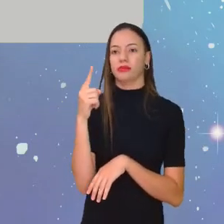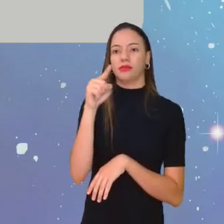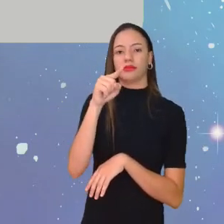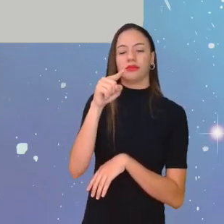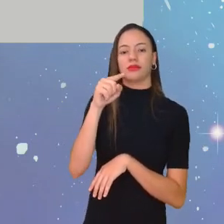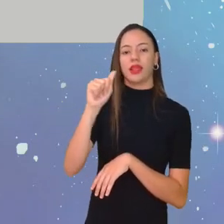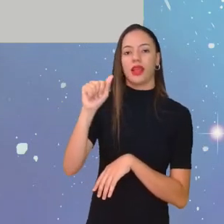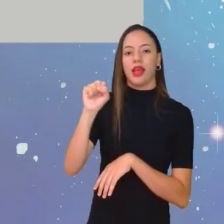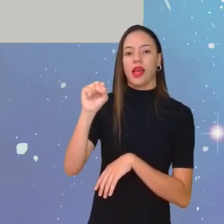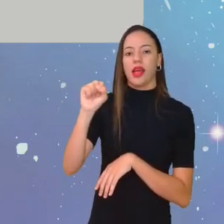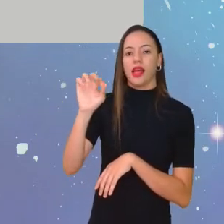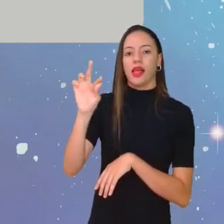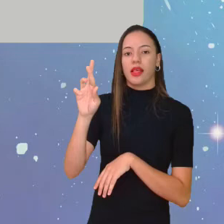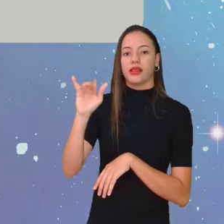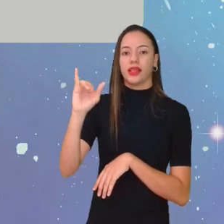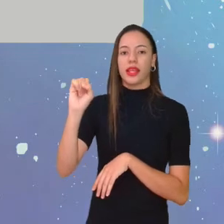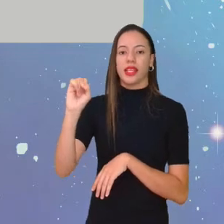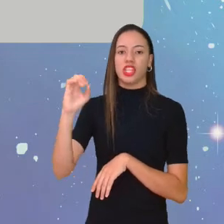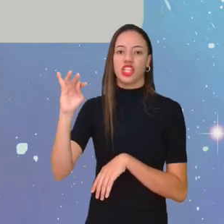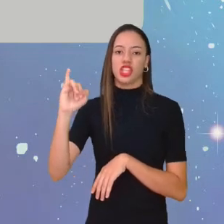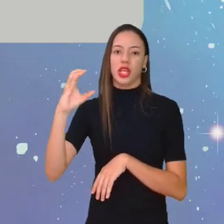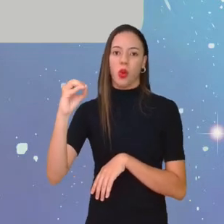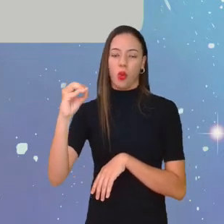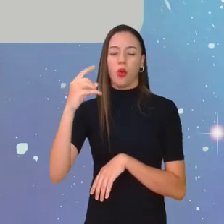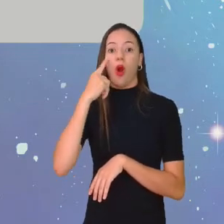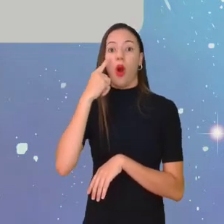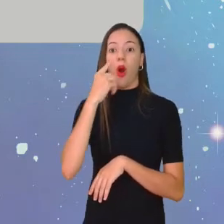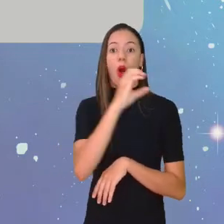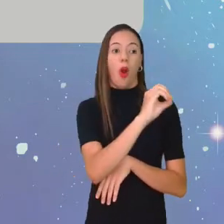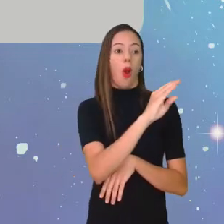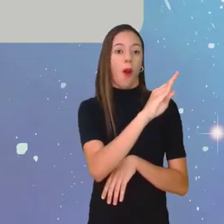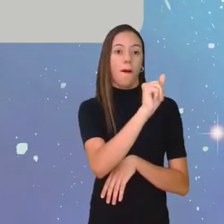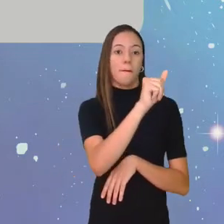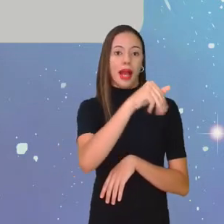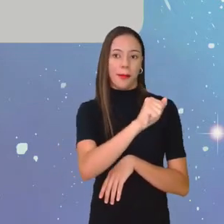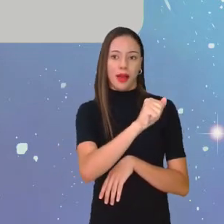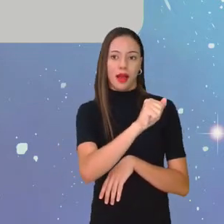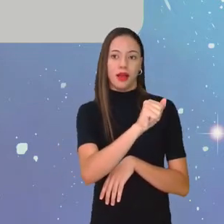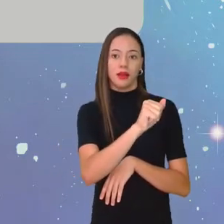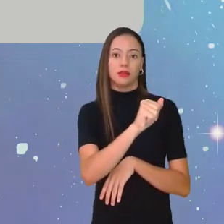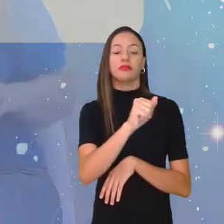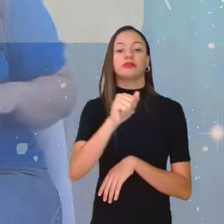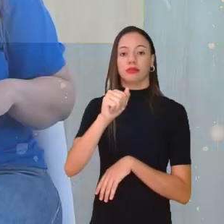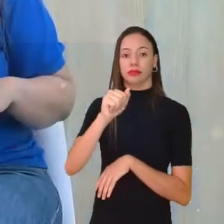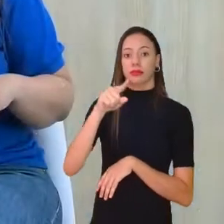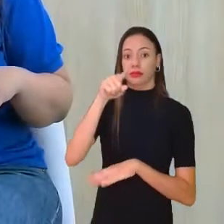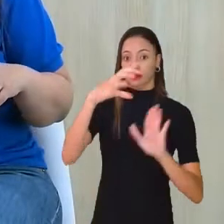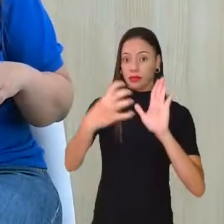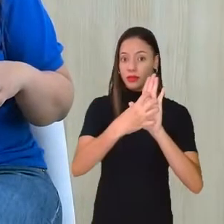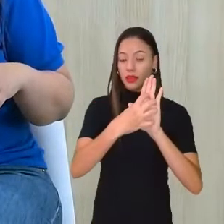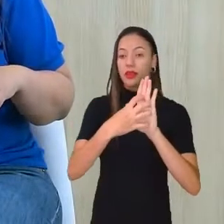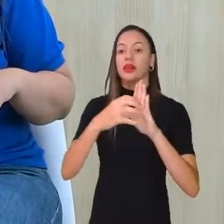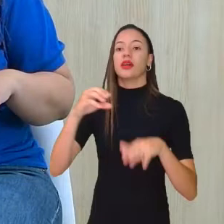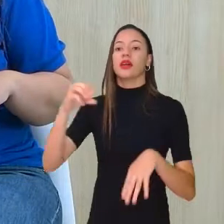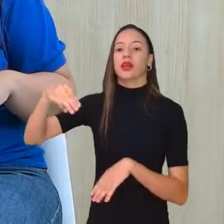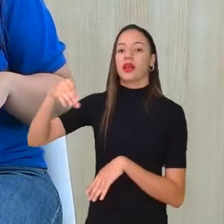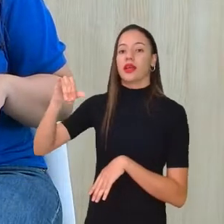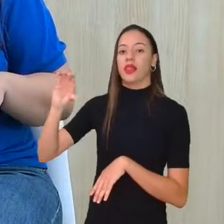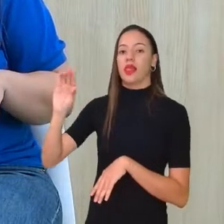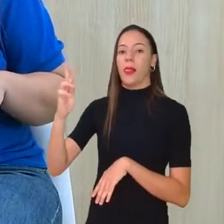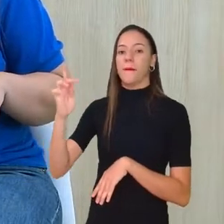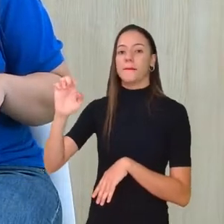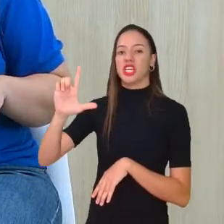Obama, asterisco, Michele, ele vai fazer uma busca diferente, né? Ou seja, você vai procurar palavras ou uma